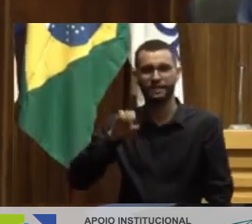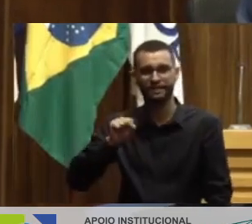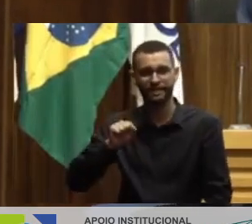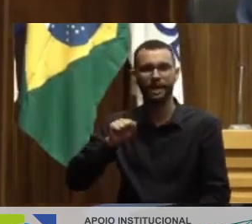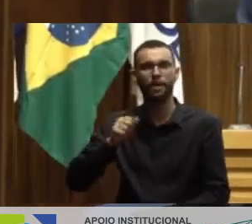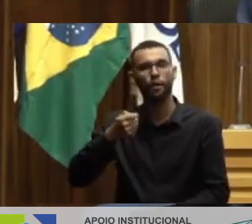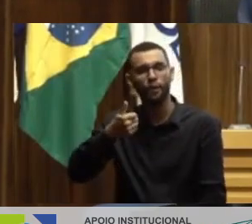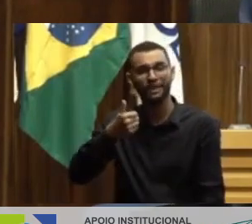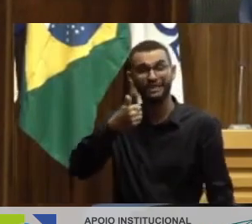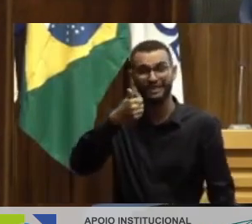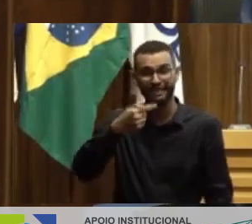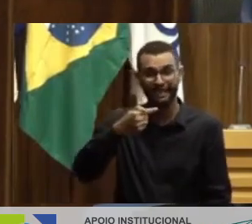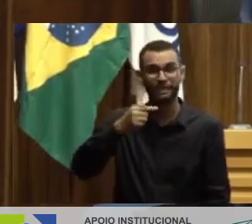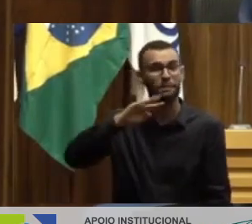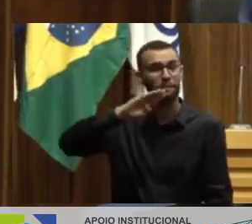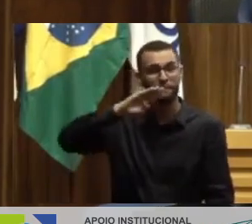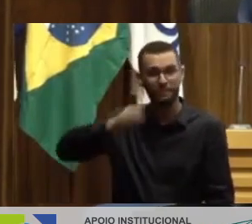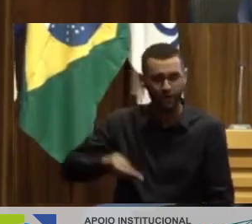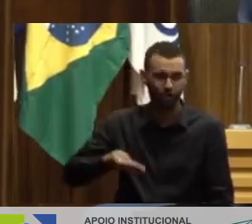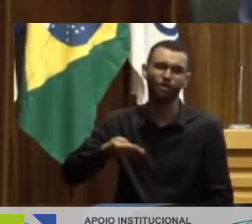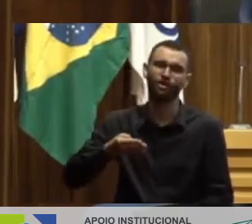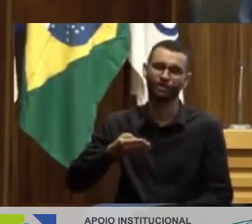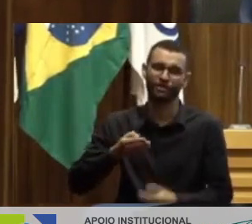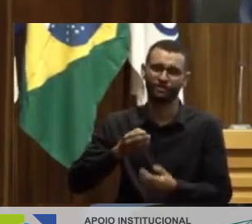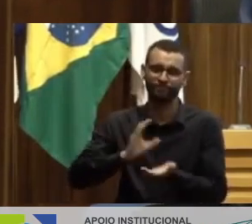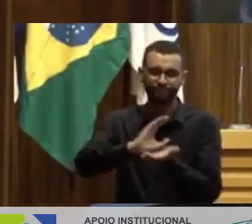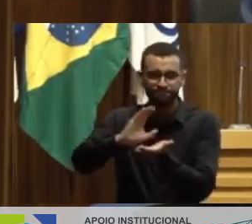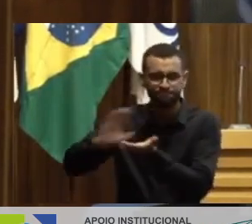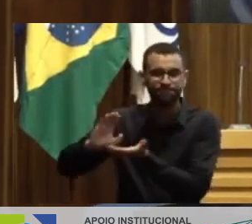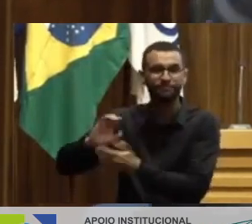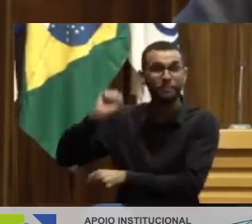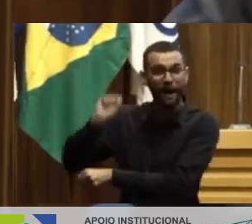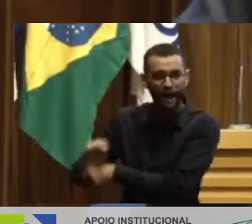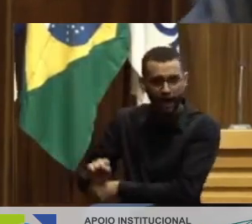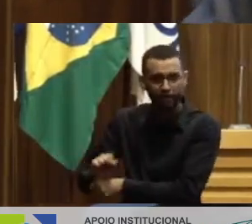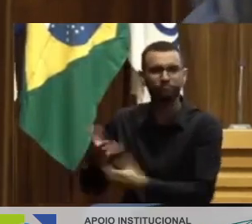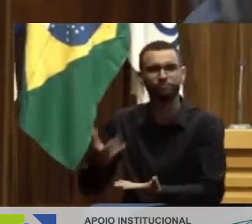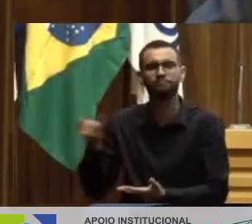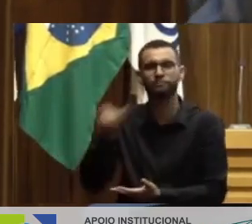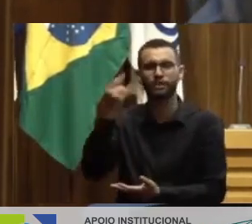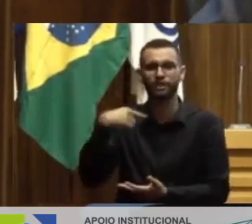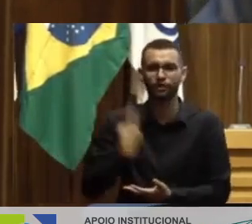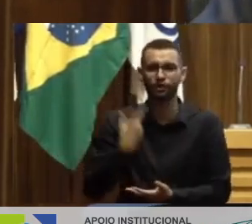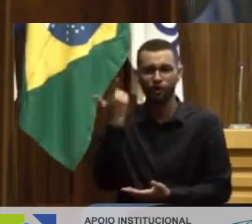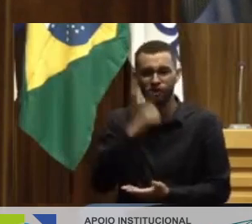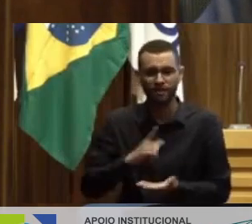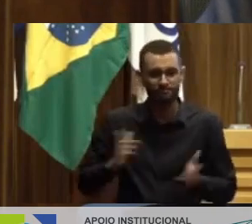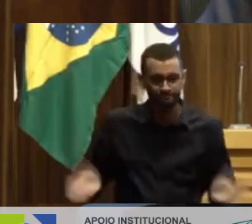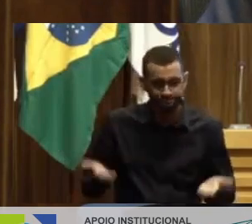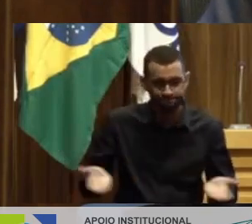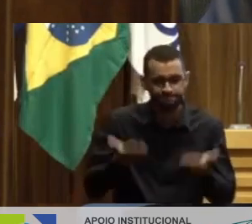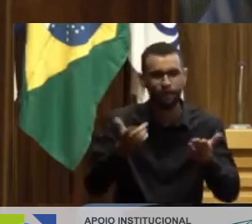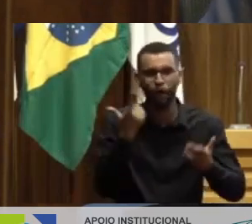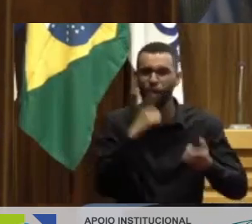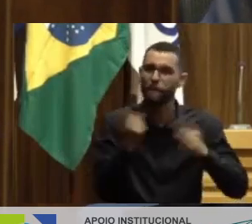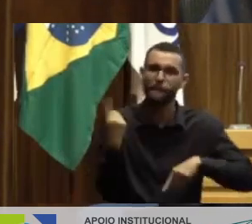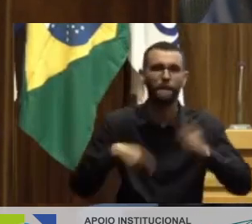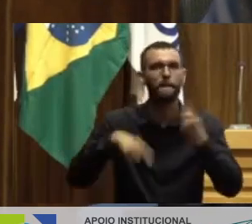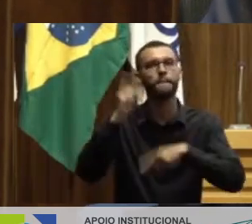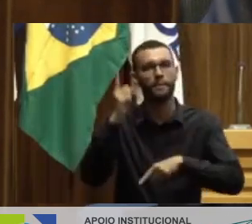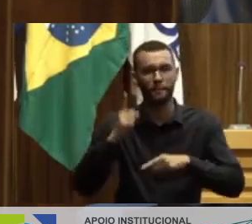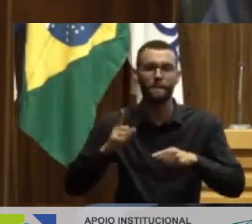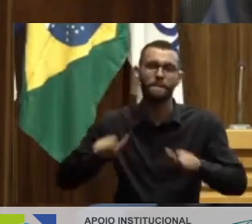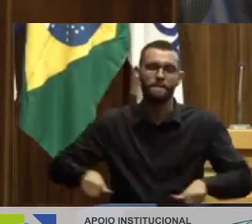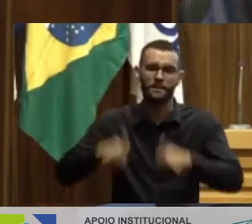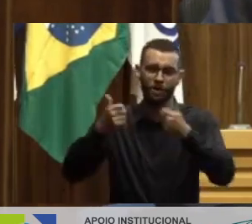reais e outras agências também. Então, é muito importante acelerar a tramitação para a gente poder deflagrar o crescimento sustentado da